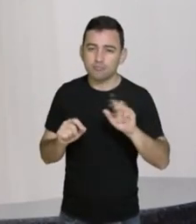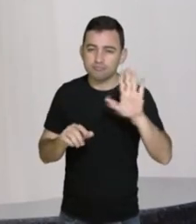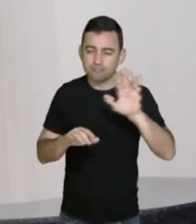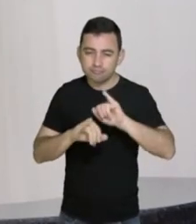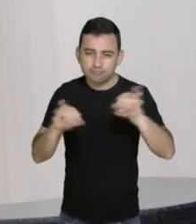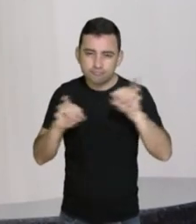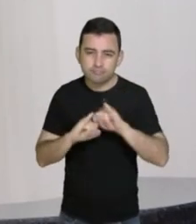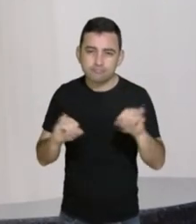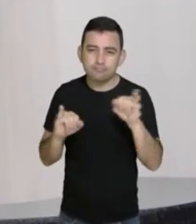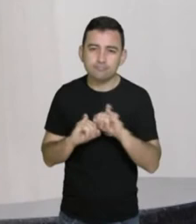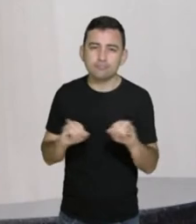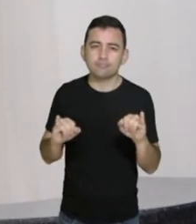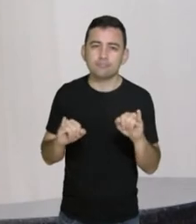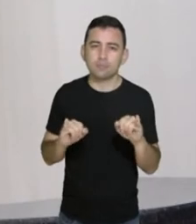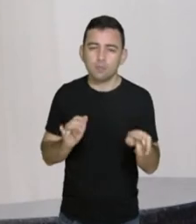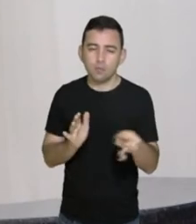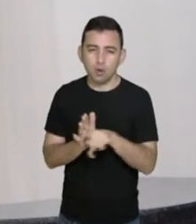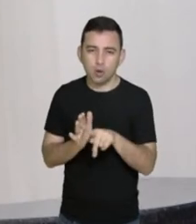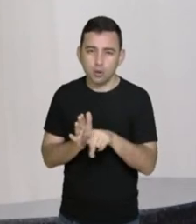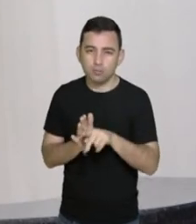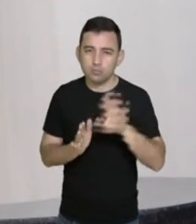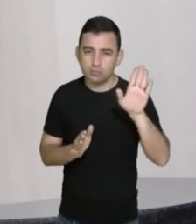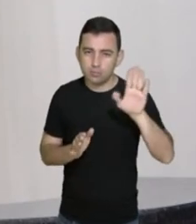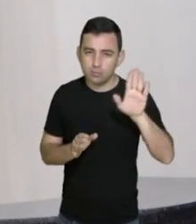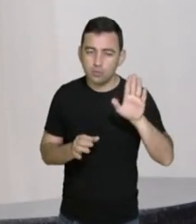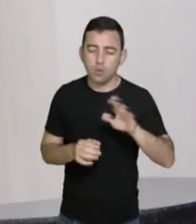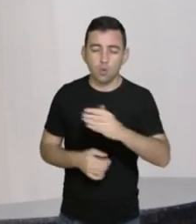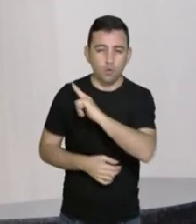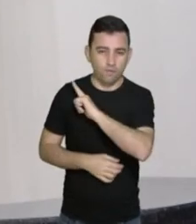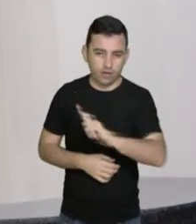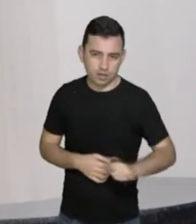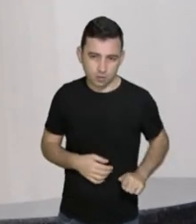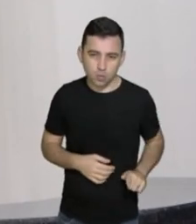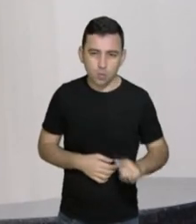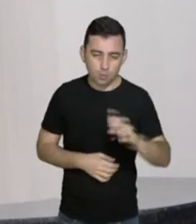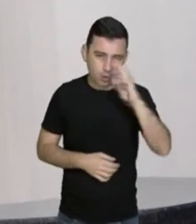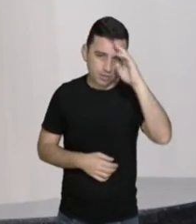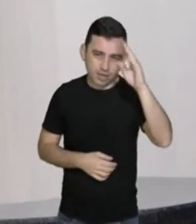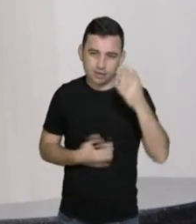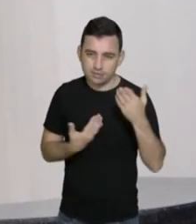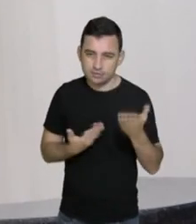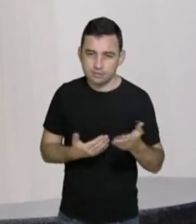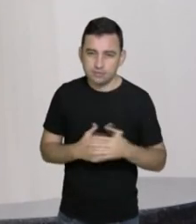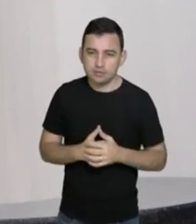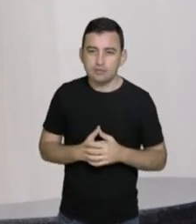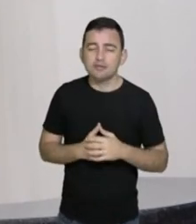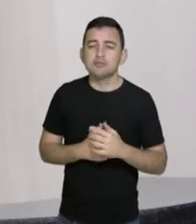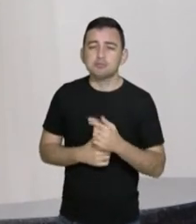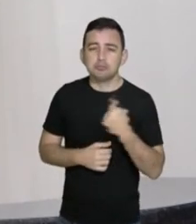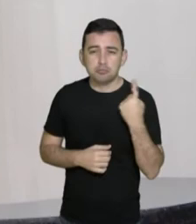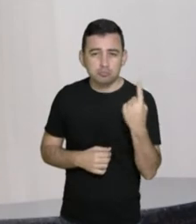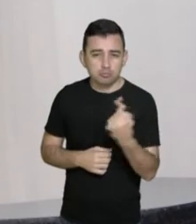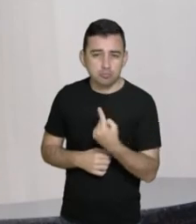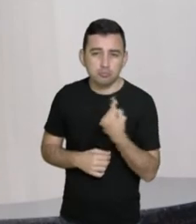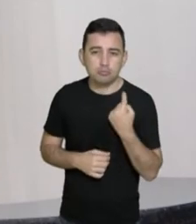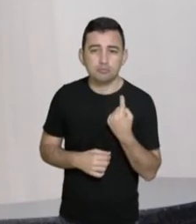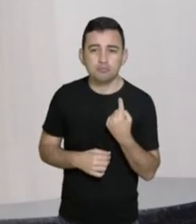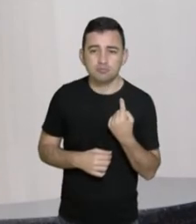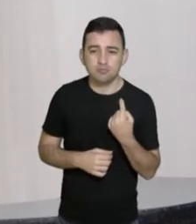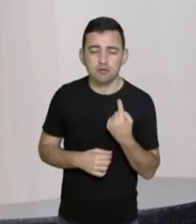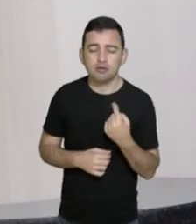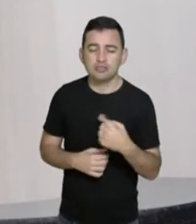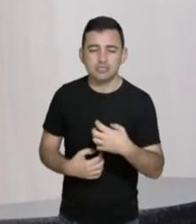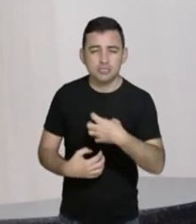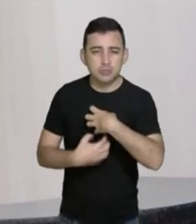do pré-lançamento da candidatura à reeleição do governador Moisés, nós não